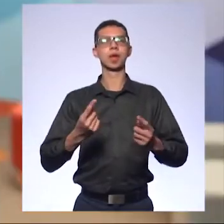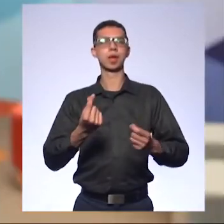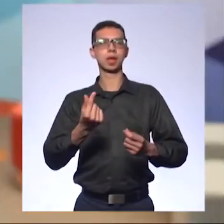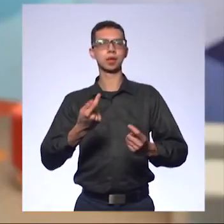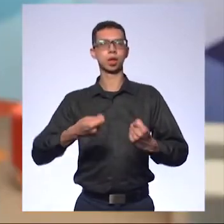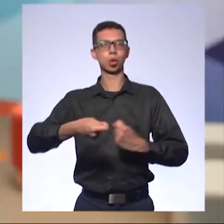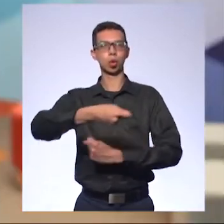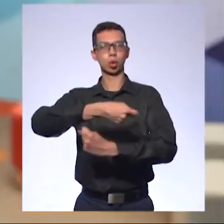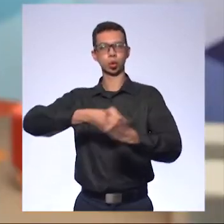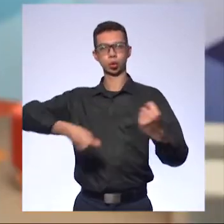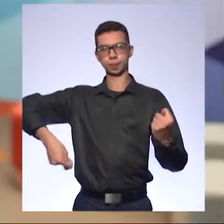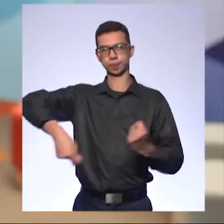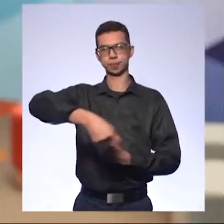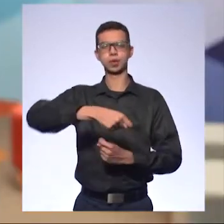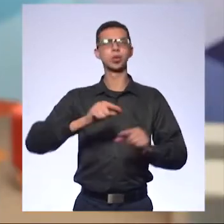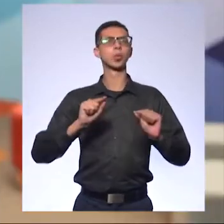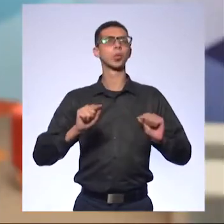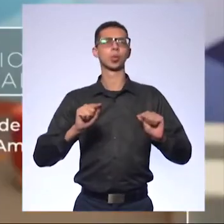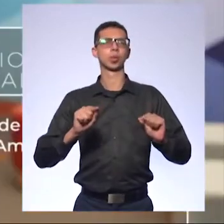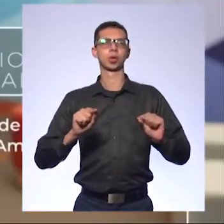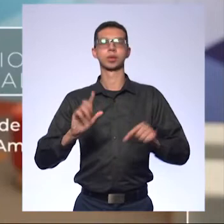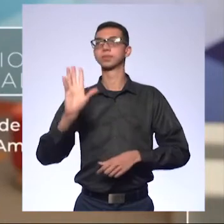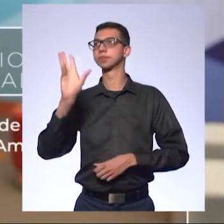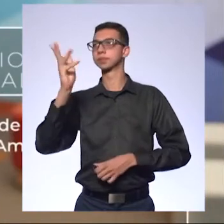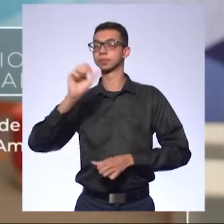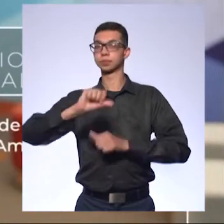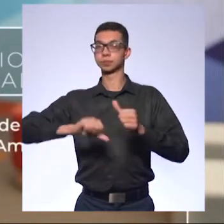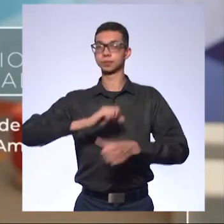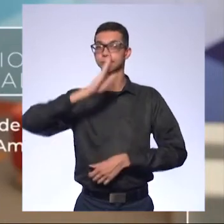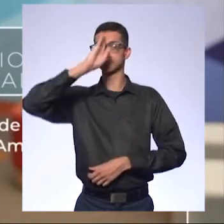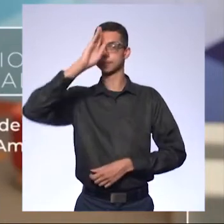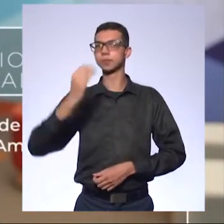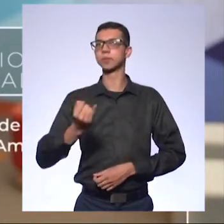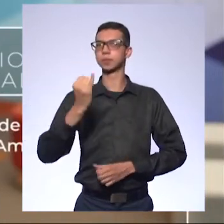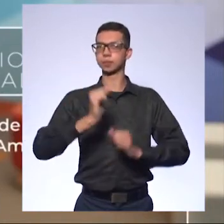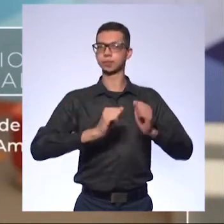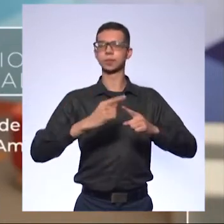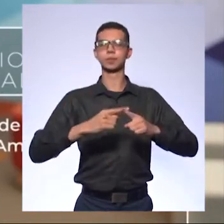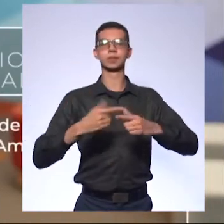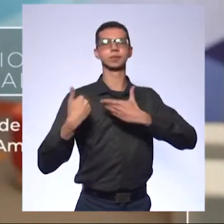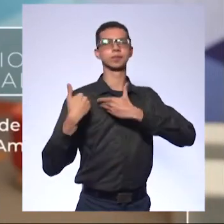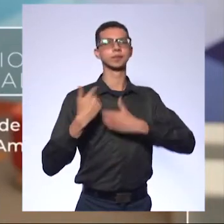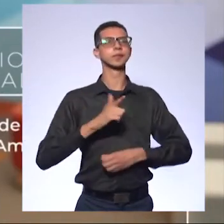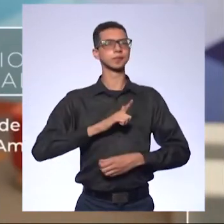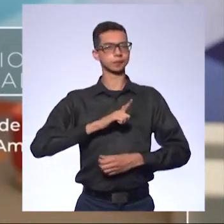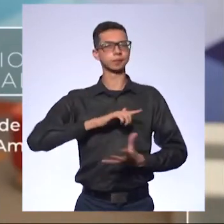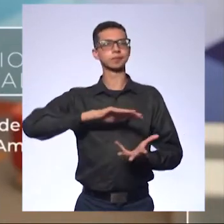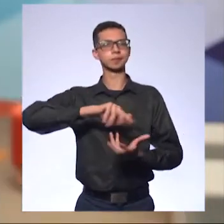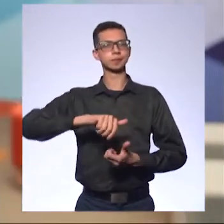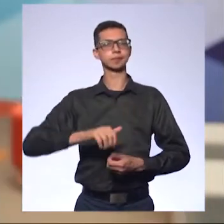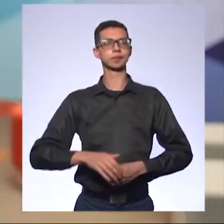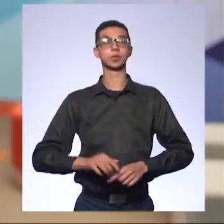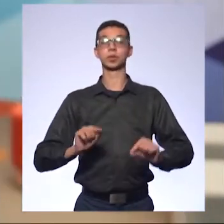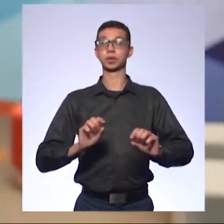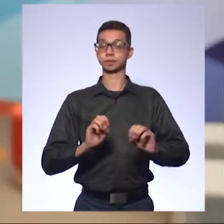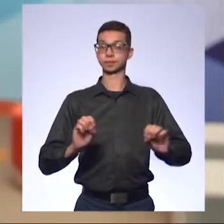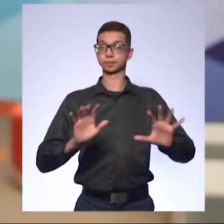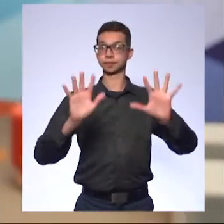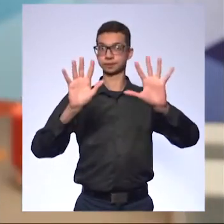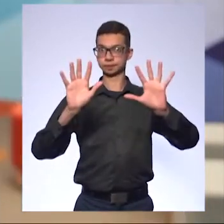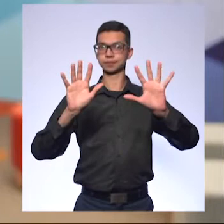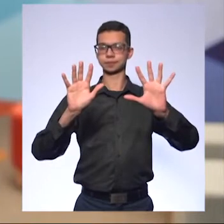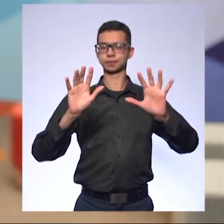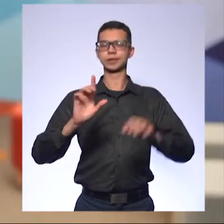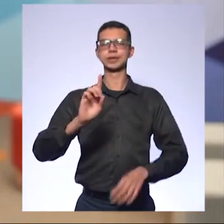mudanças climáticas é importantíssimo para a indústria. A gente tem um compromisso global de manter as emissões da DAO no mesmo nível em que elas eram